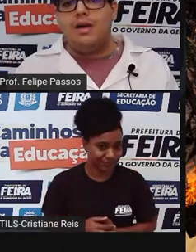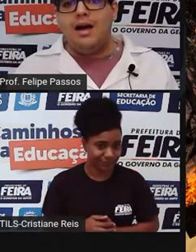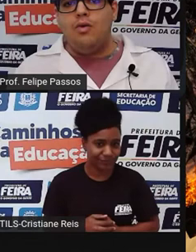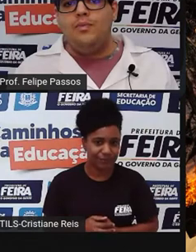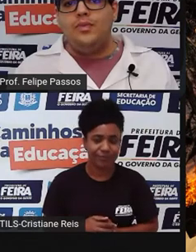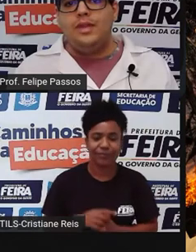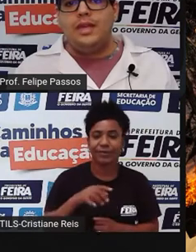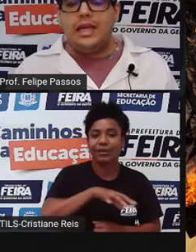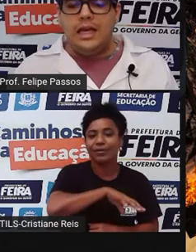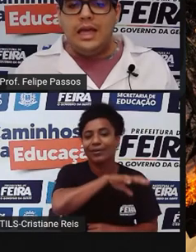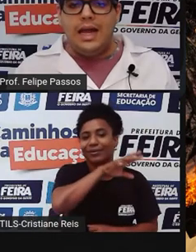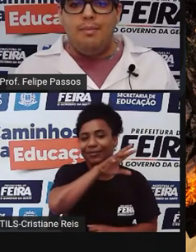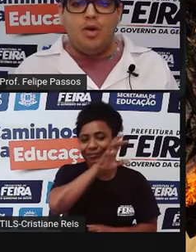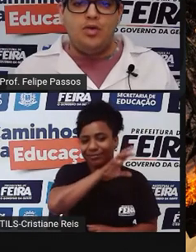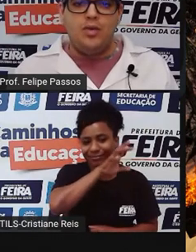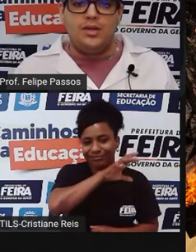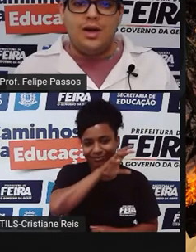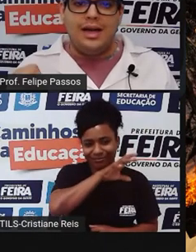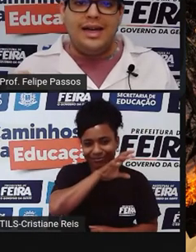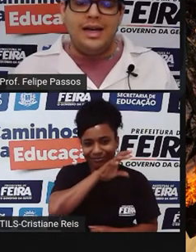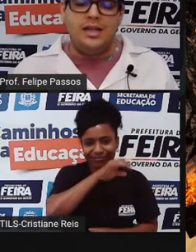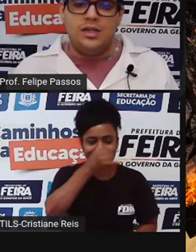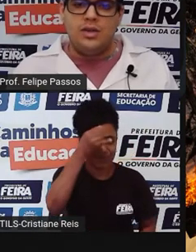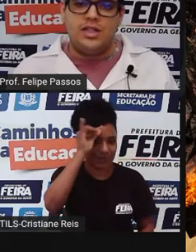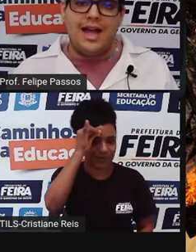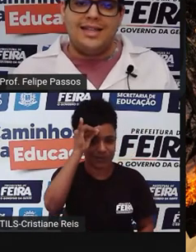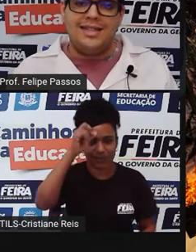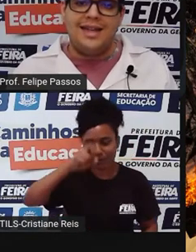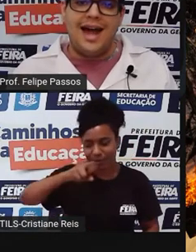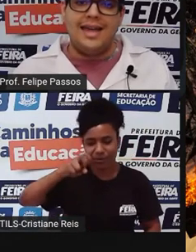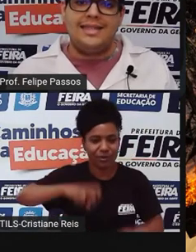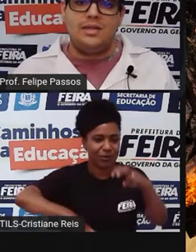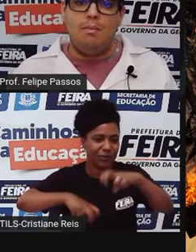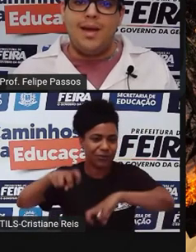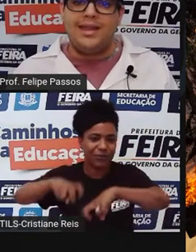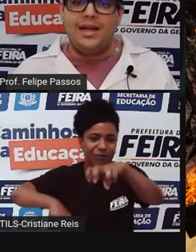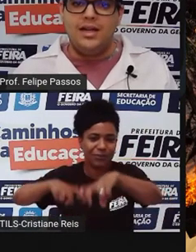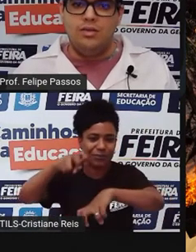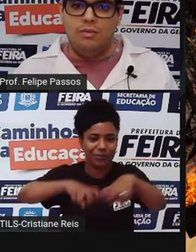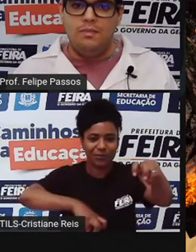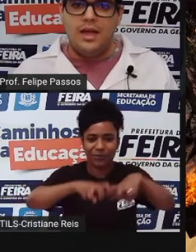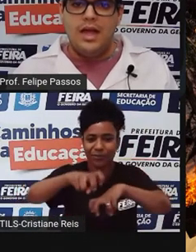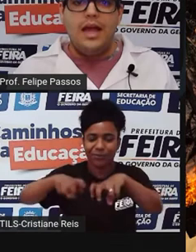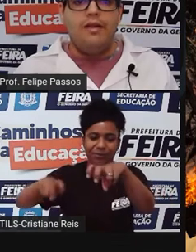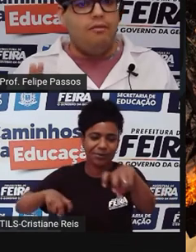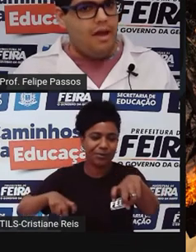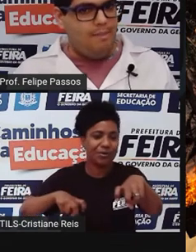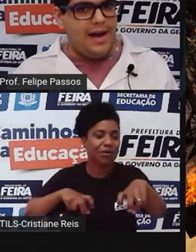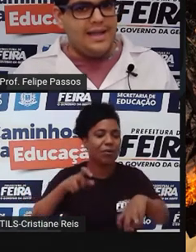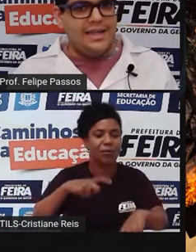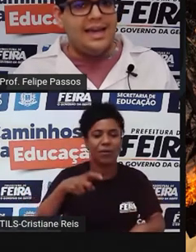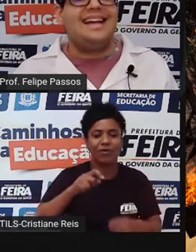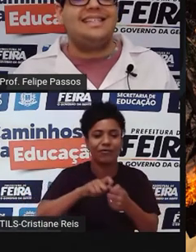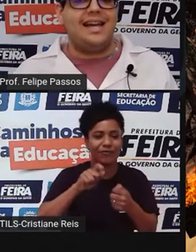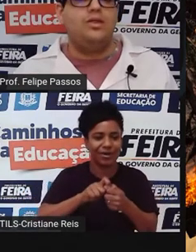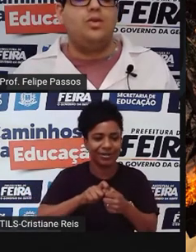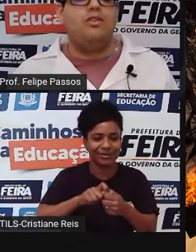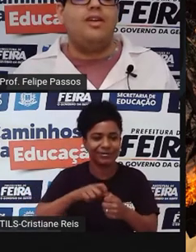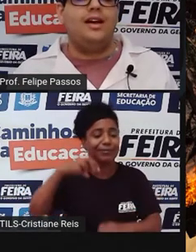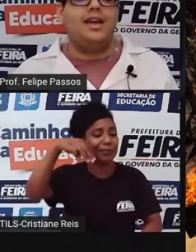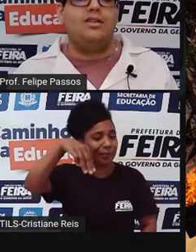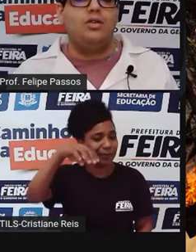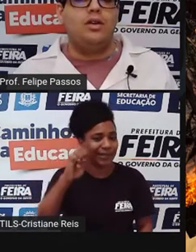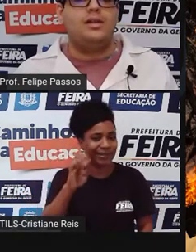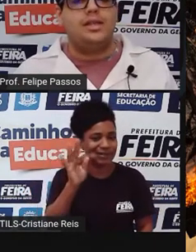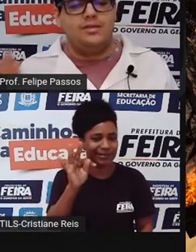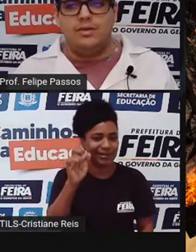um animal que ele produz uma grande quantidade de gás metano. Parece engraçado o que eu vou